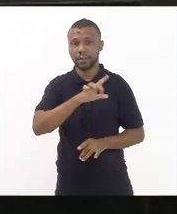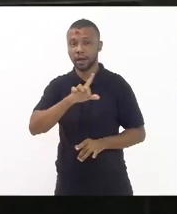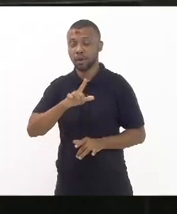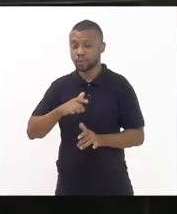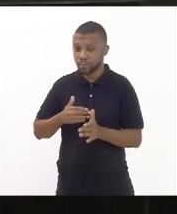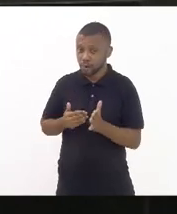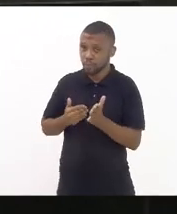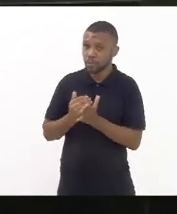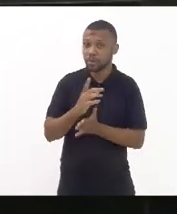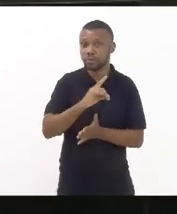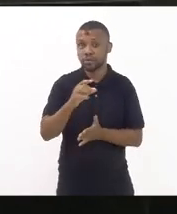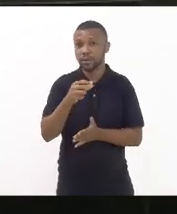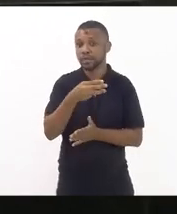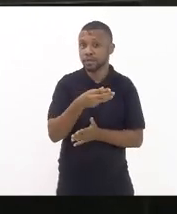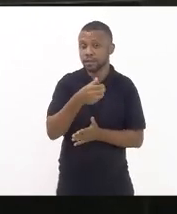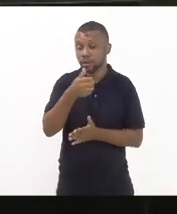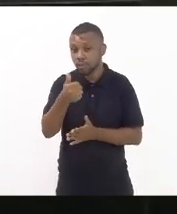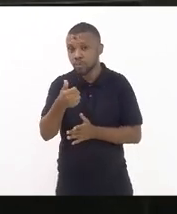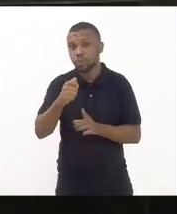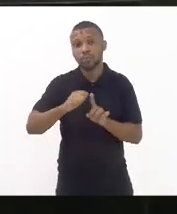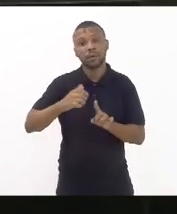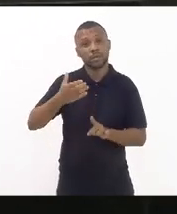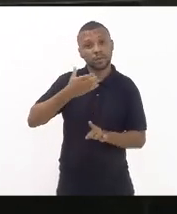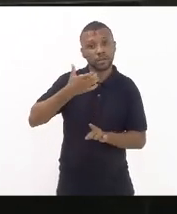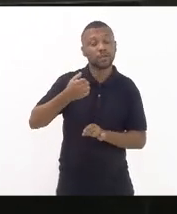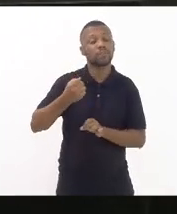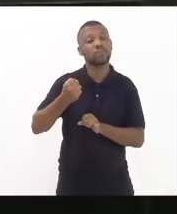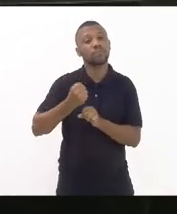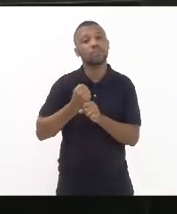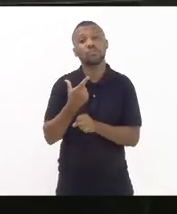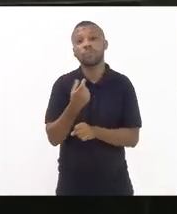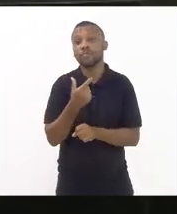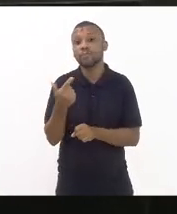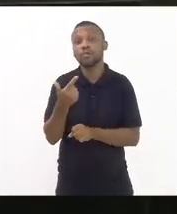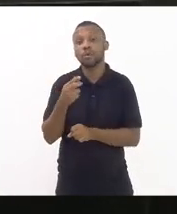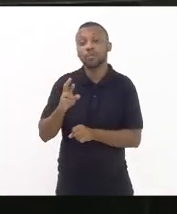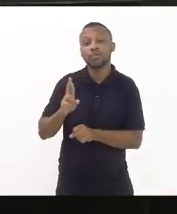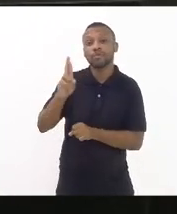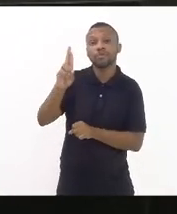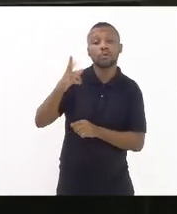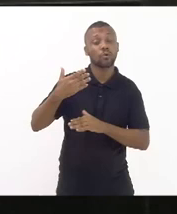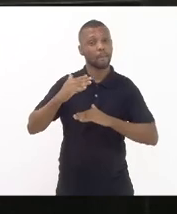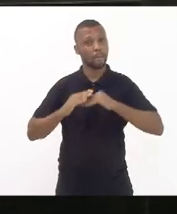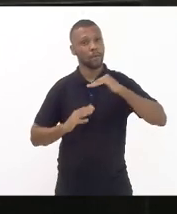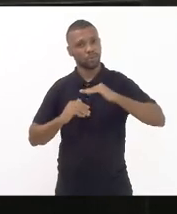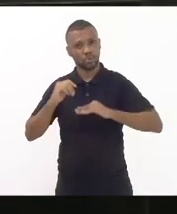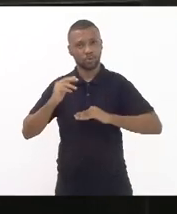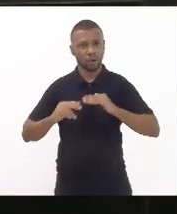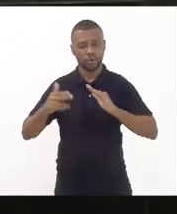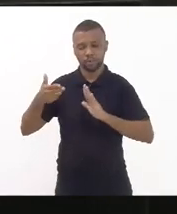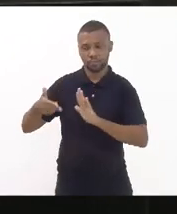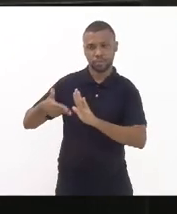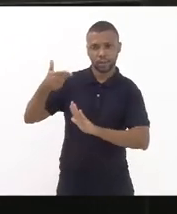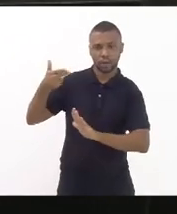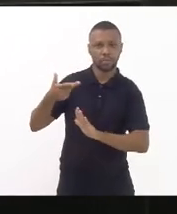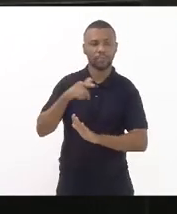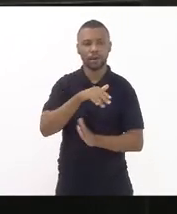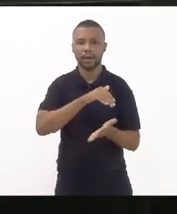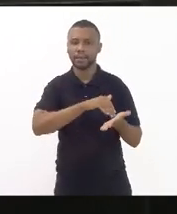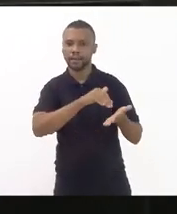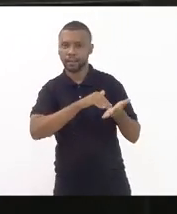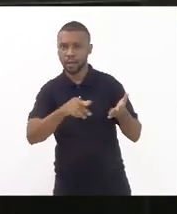dia 31 de dezembro de 2022 por um policial penal de carreira nomeado pela CEAP.